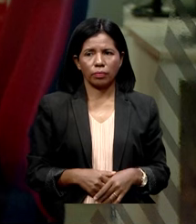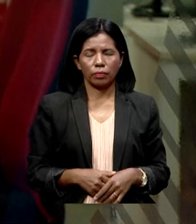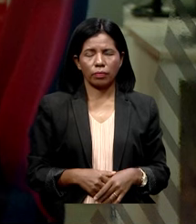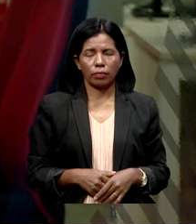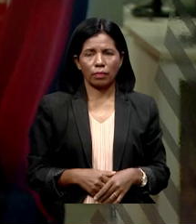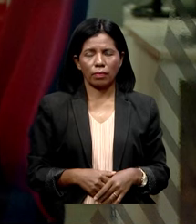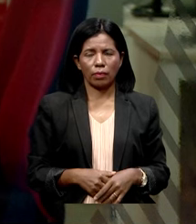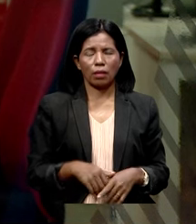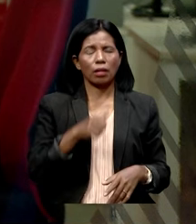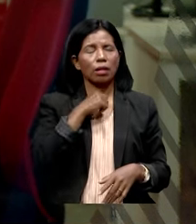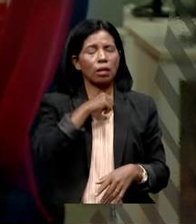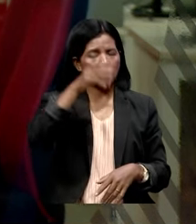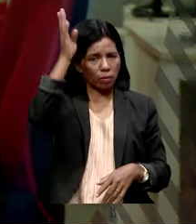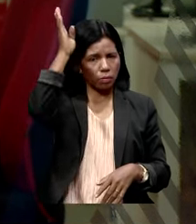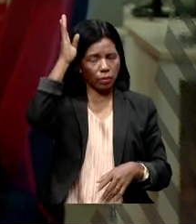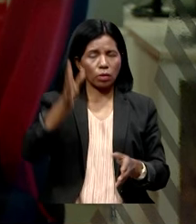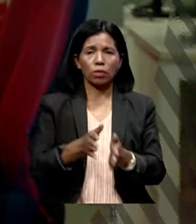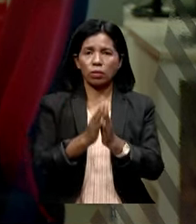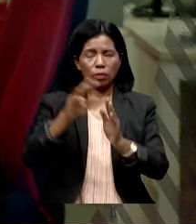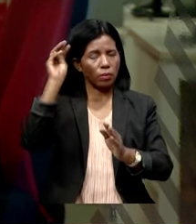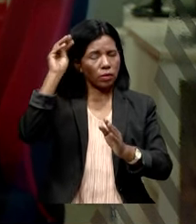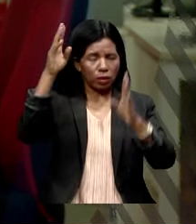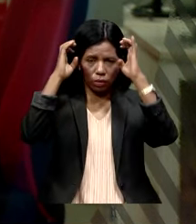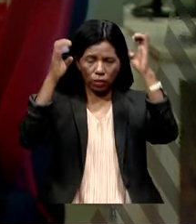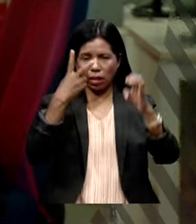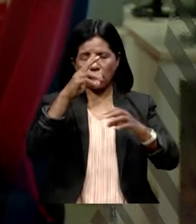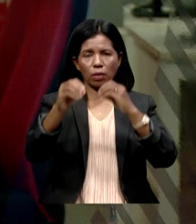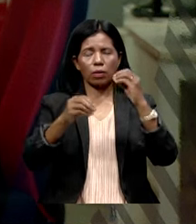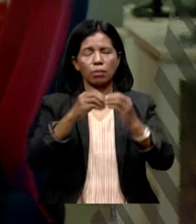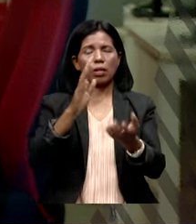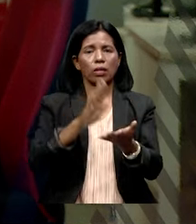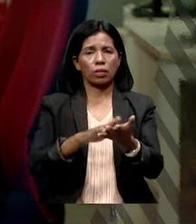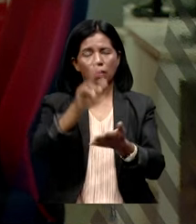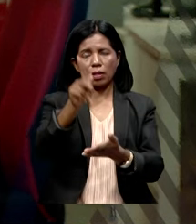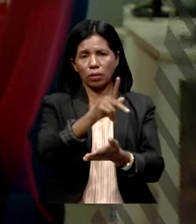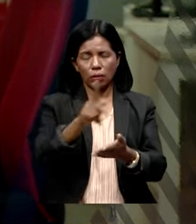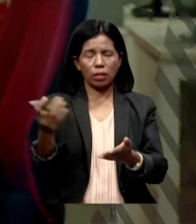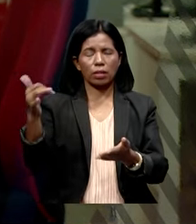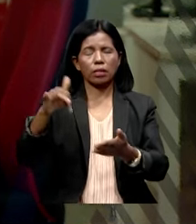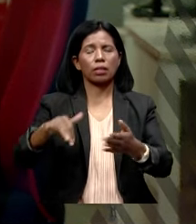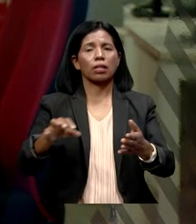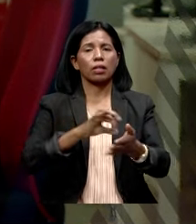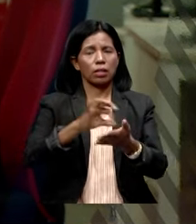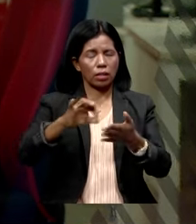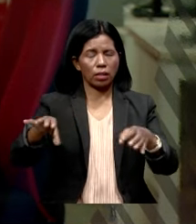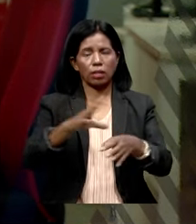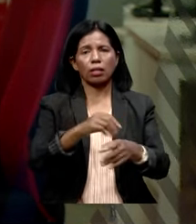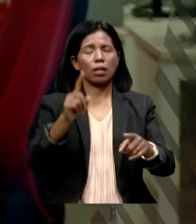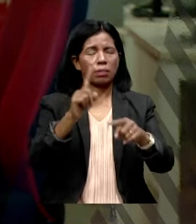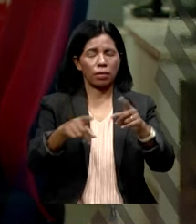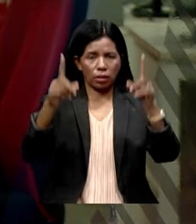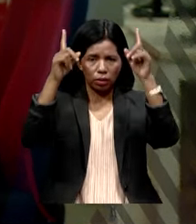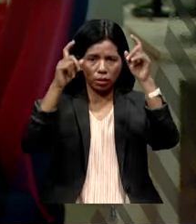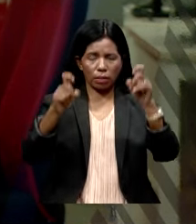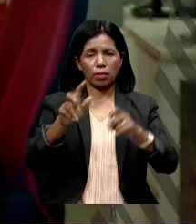Dom Virgílio Cardeal, Rússio Ministério da Educação, ato prolonga professora Escola Católica Sirene Contrato, ato belo foi impacto do exame terceiro